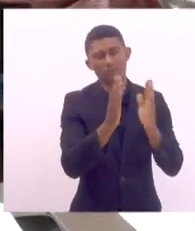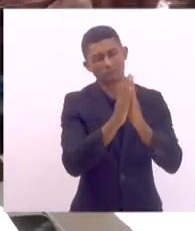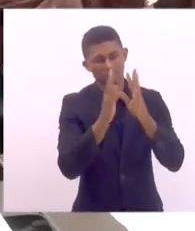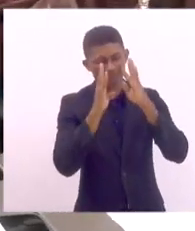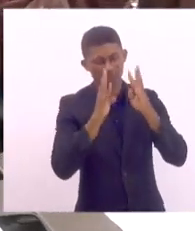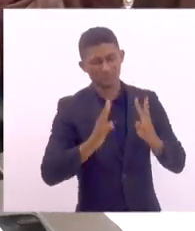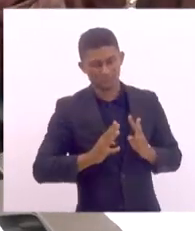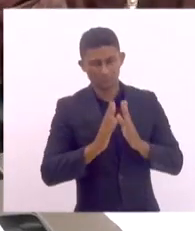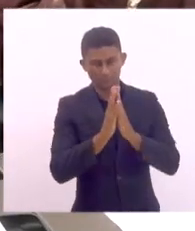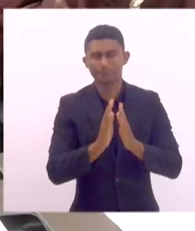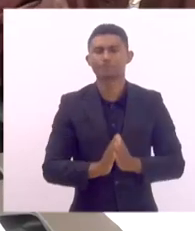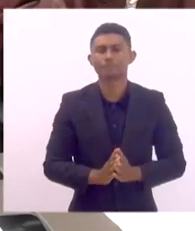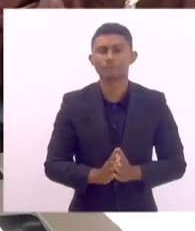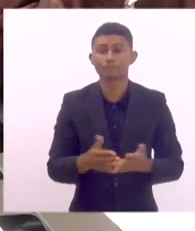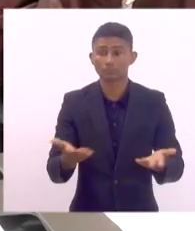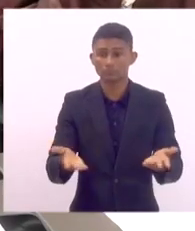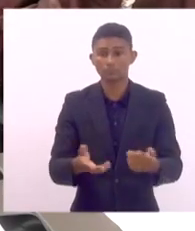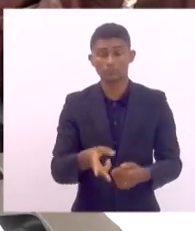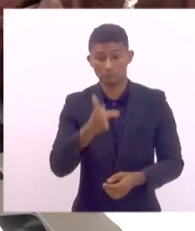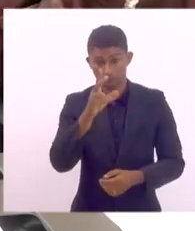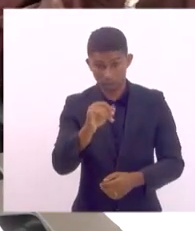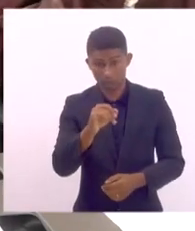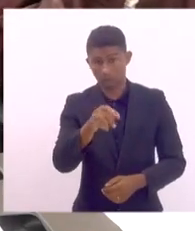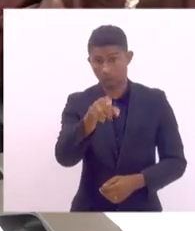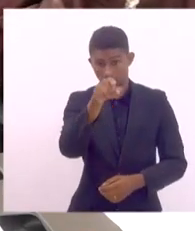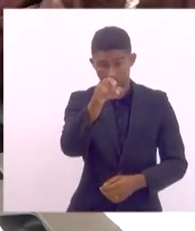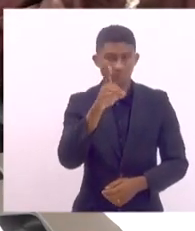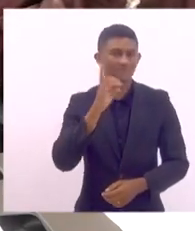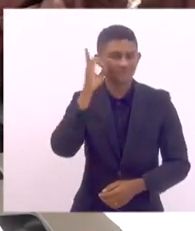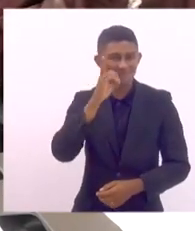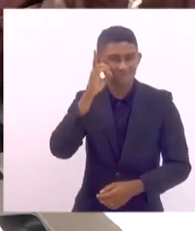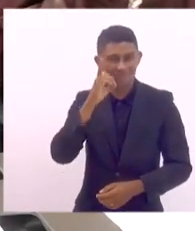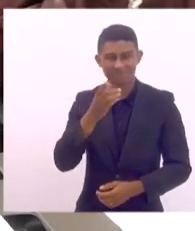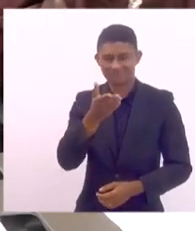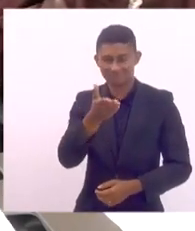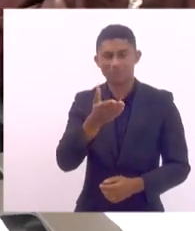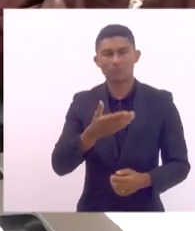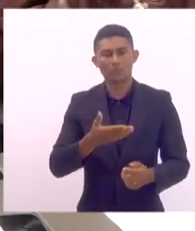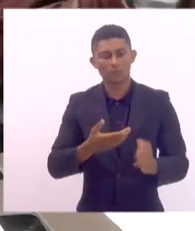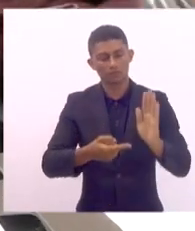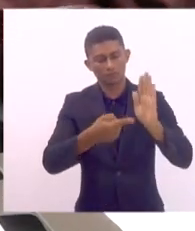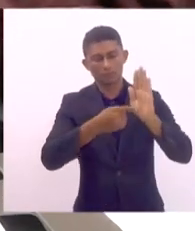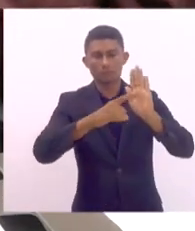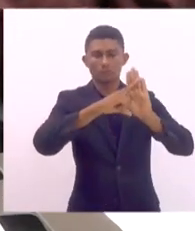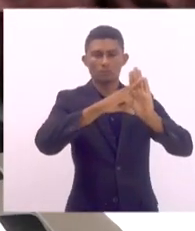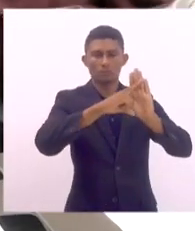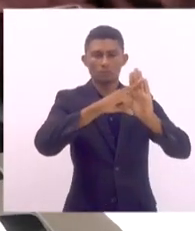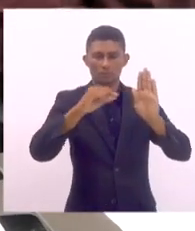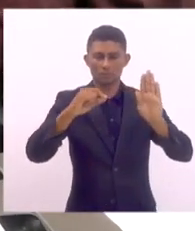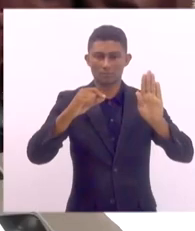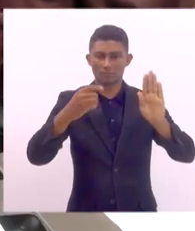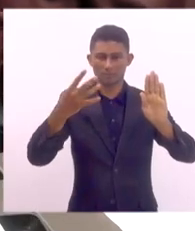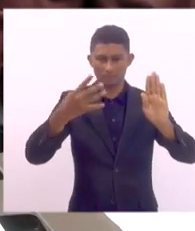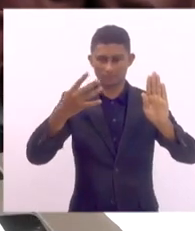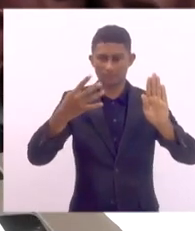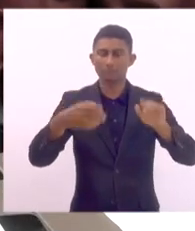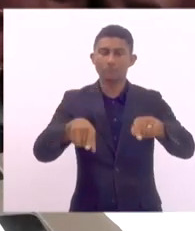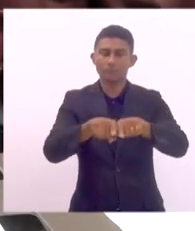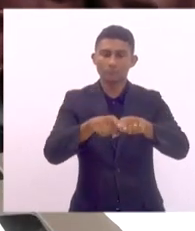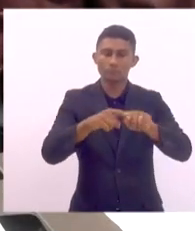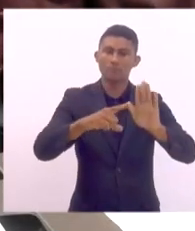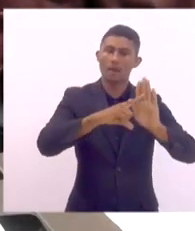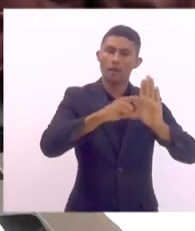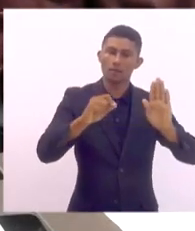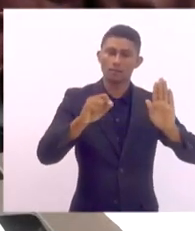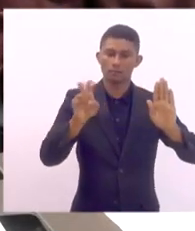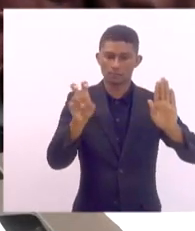Mas olha só, se o senhor, deputado Domingo Bacelar, leu o artigo 4º e o artigo